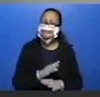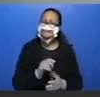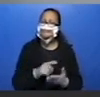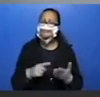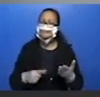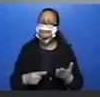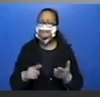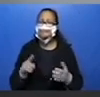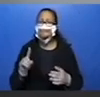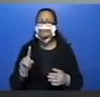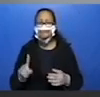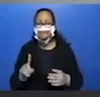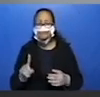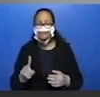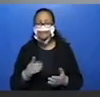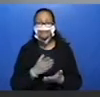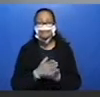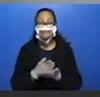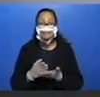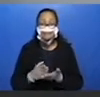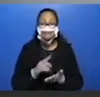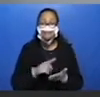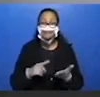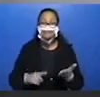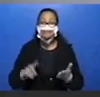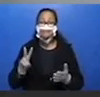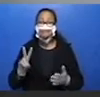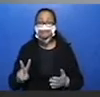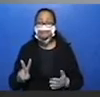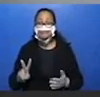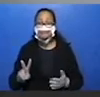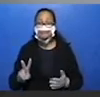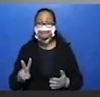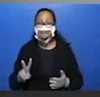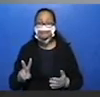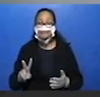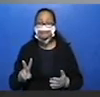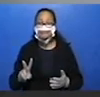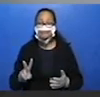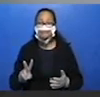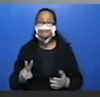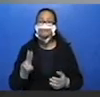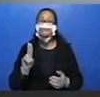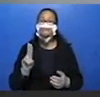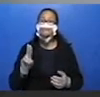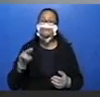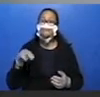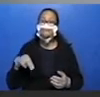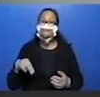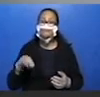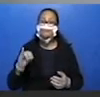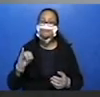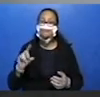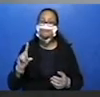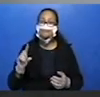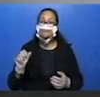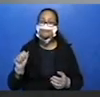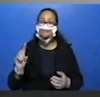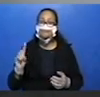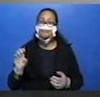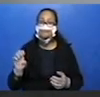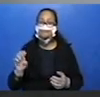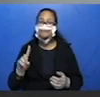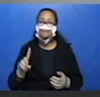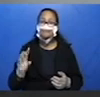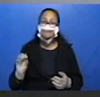apostila 2 do segundo bimestre. Nós vamos lá para a unidade 10. Que é a primeira do nosso segundo bimestre,